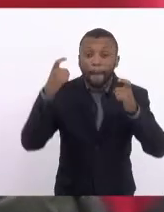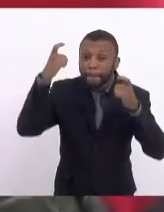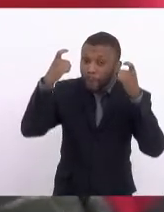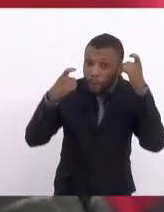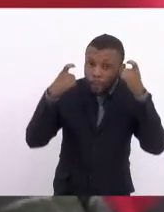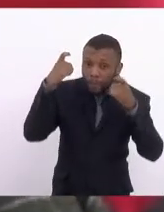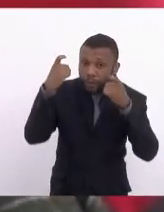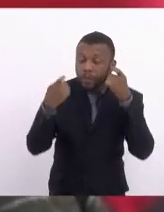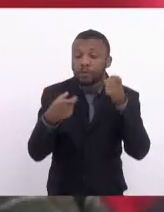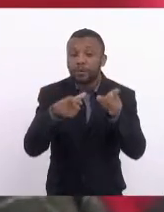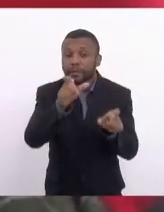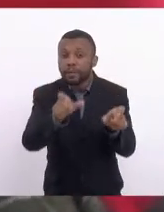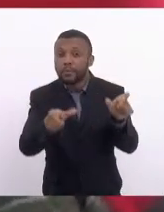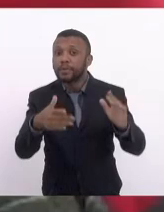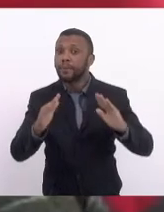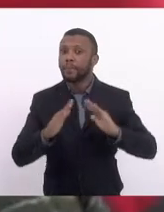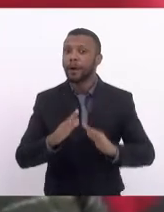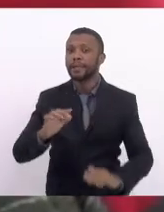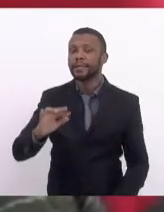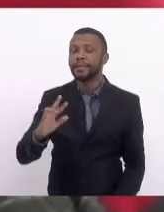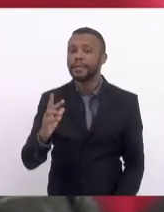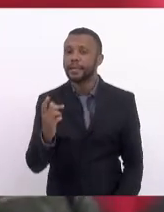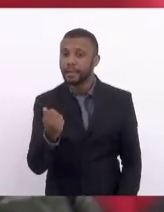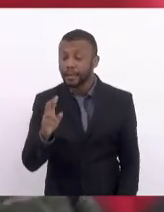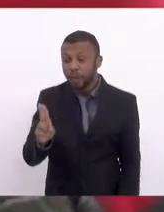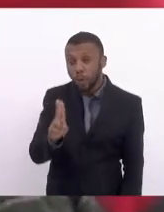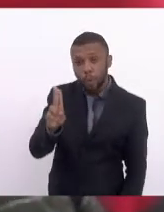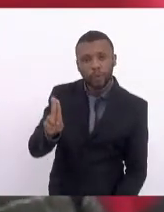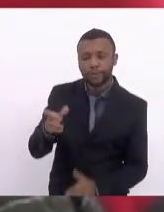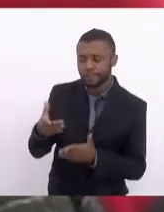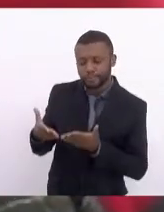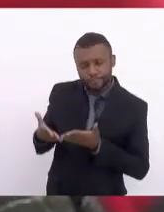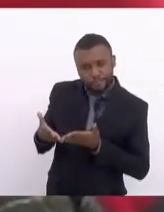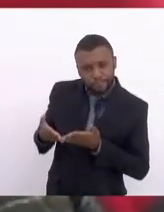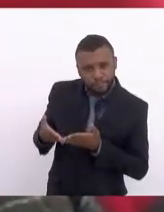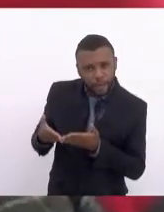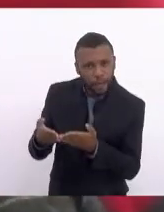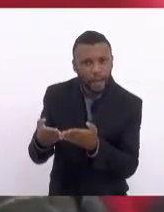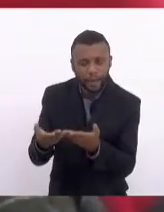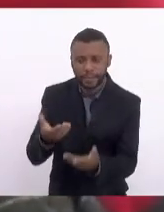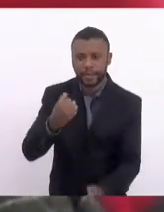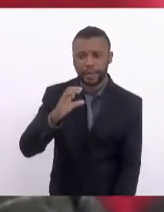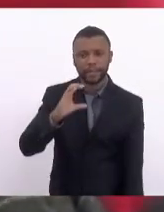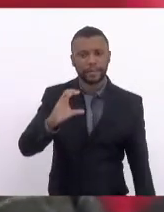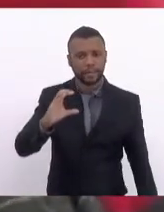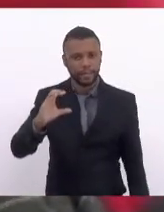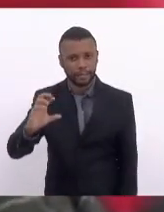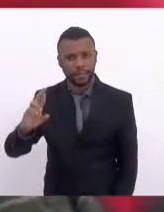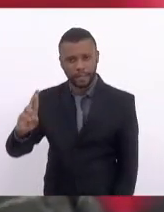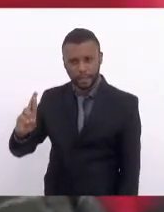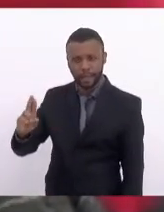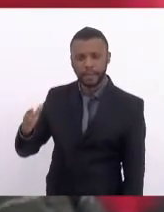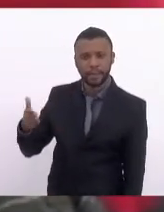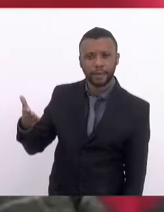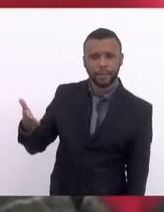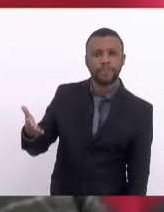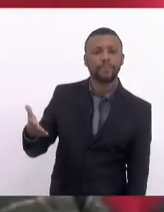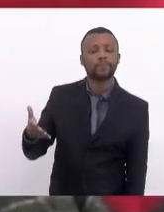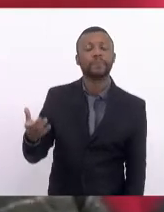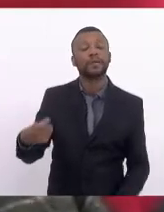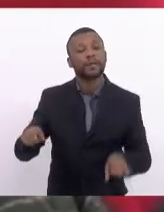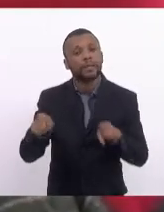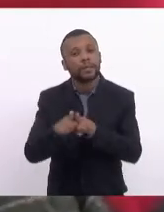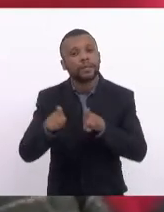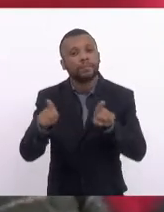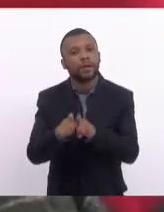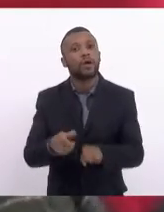dos moradores que fazem uso do sistema de concessão das barcas, e eu quero lembrar aqui que